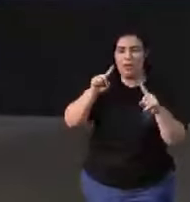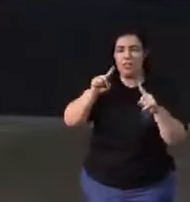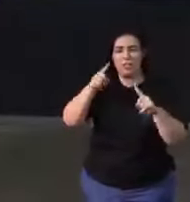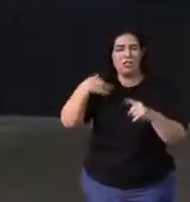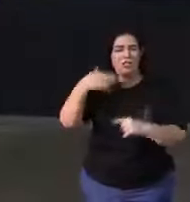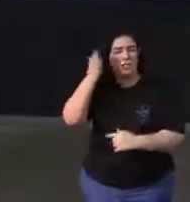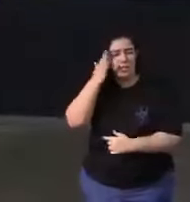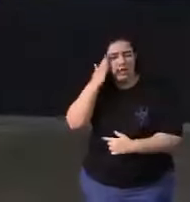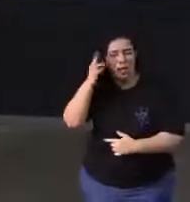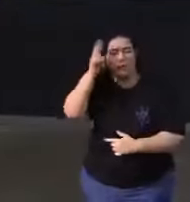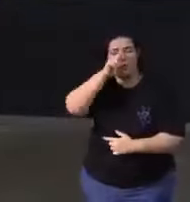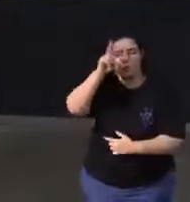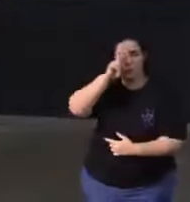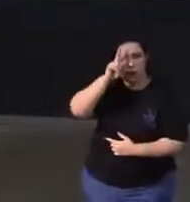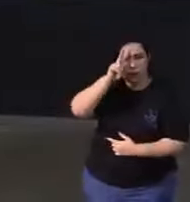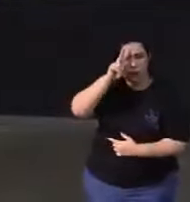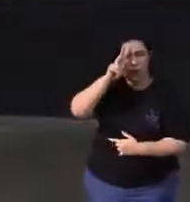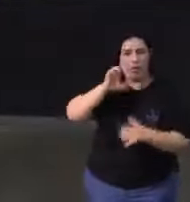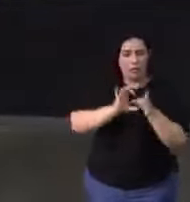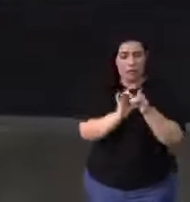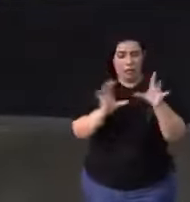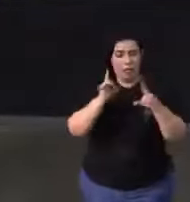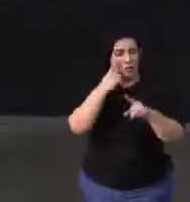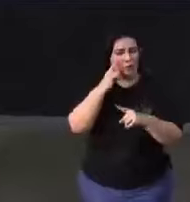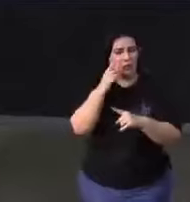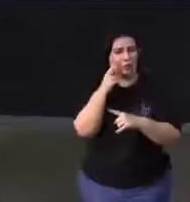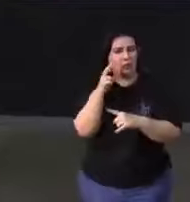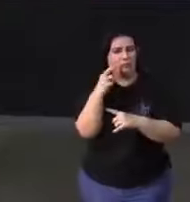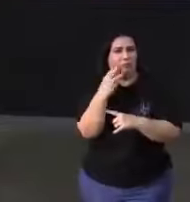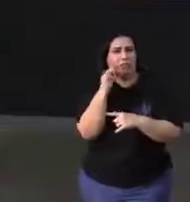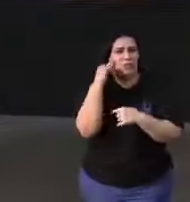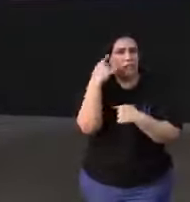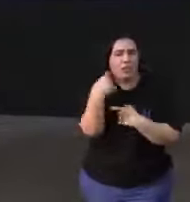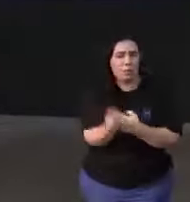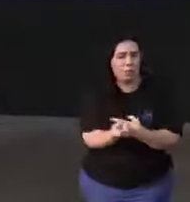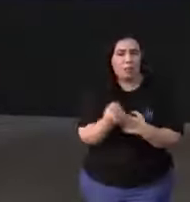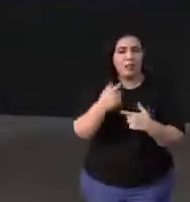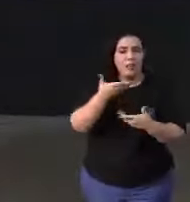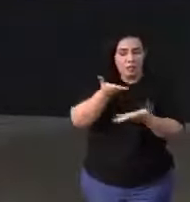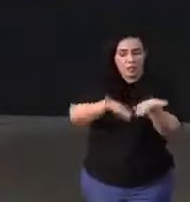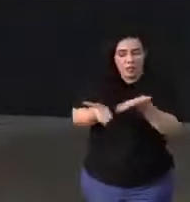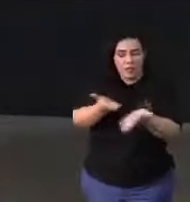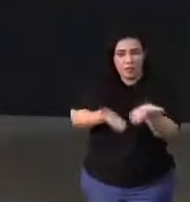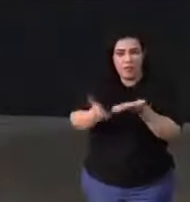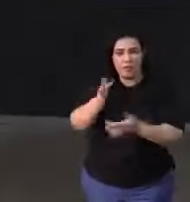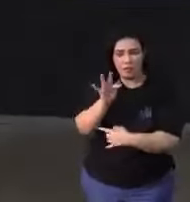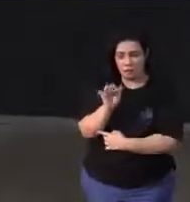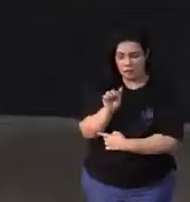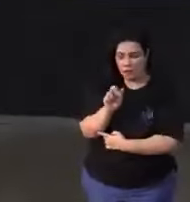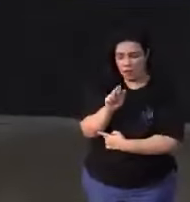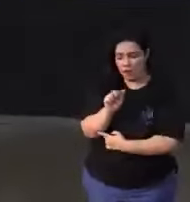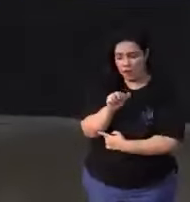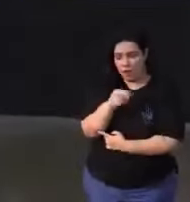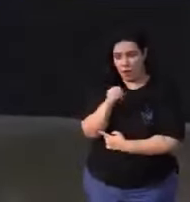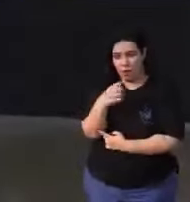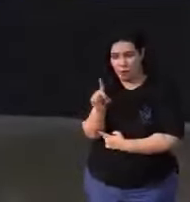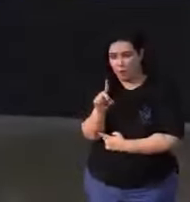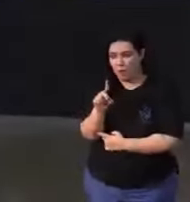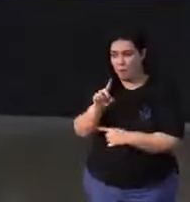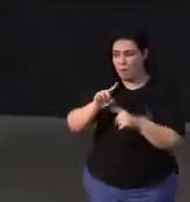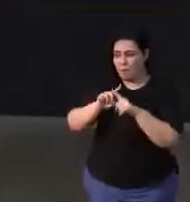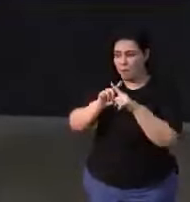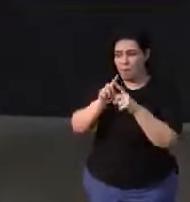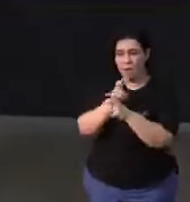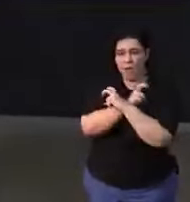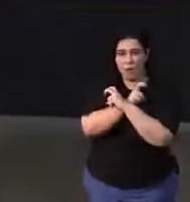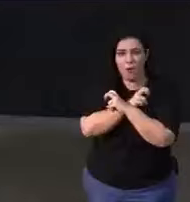história, ele é liberado dias depois, e ele vai servir a Faraó, e ele não se lembra,